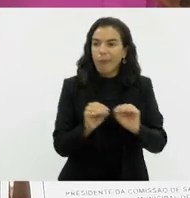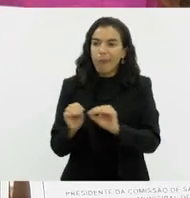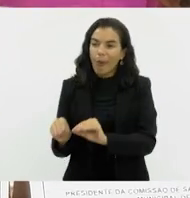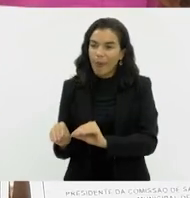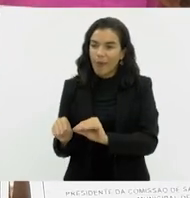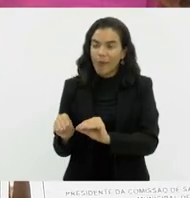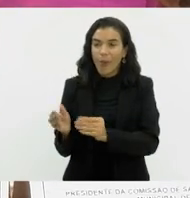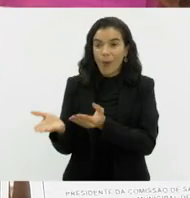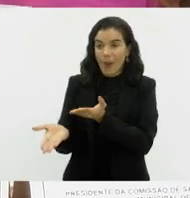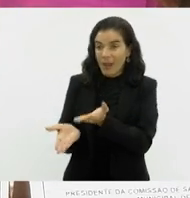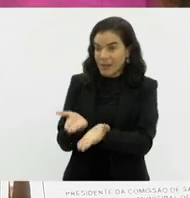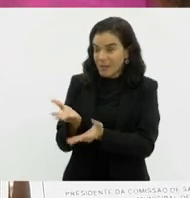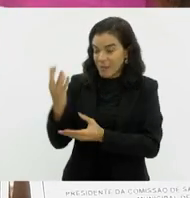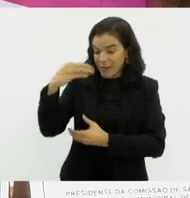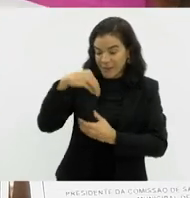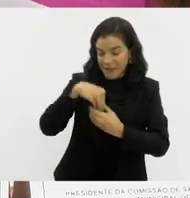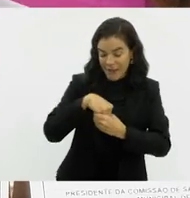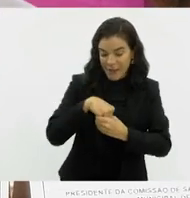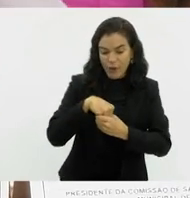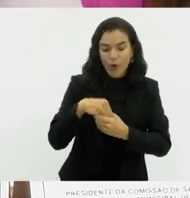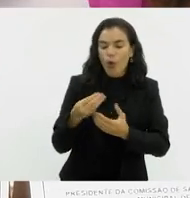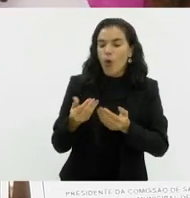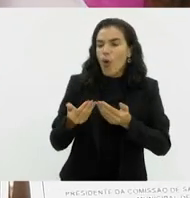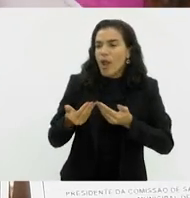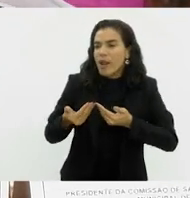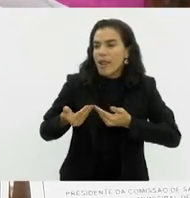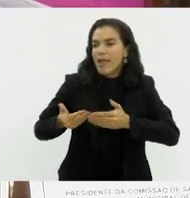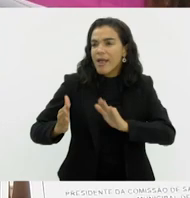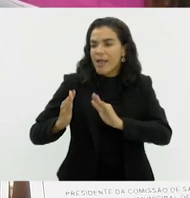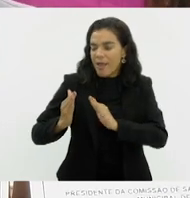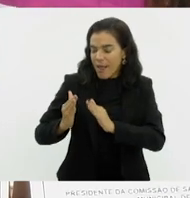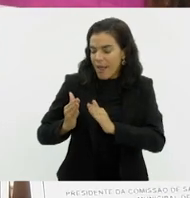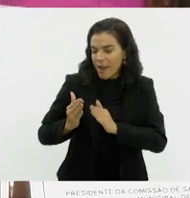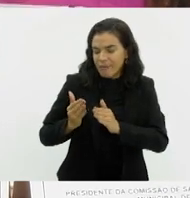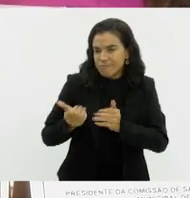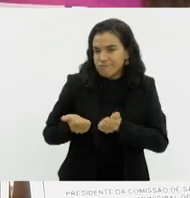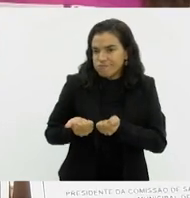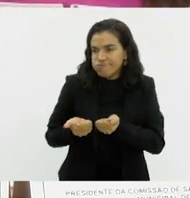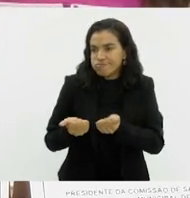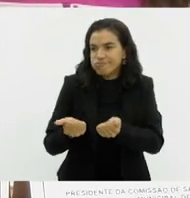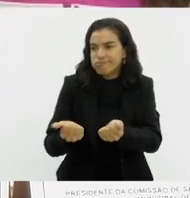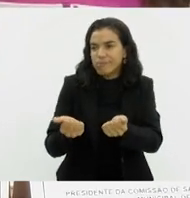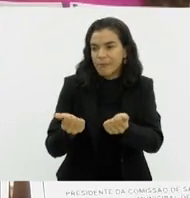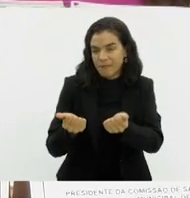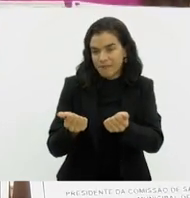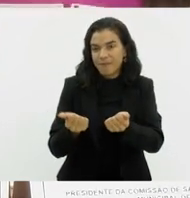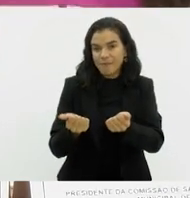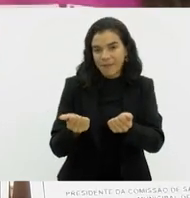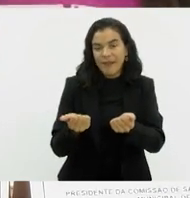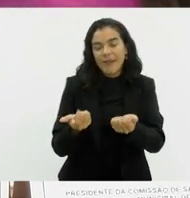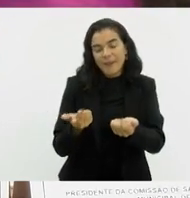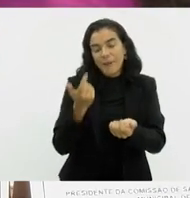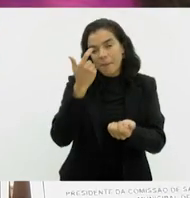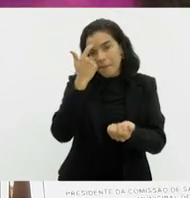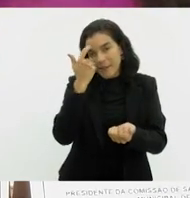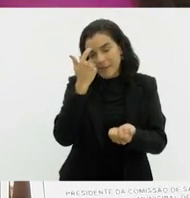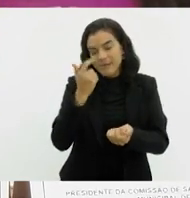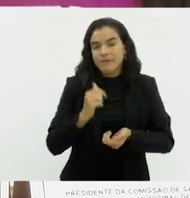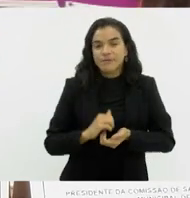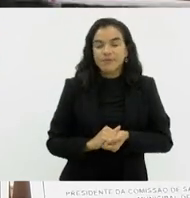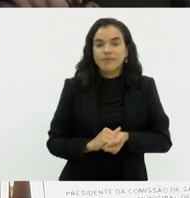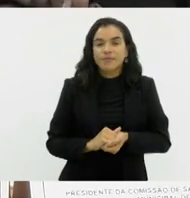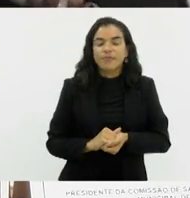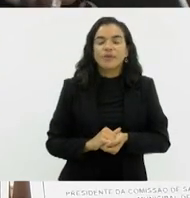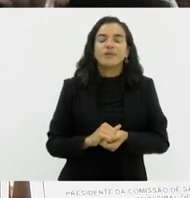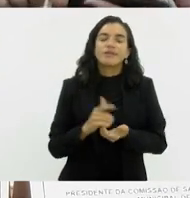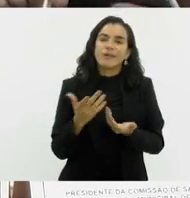fluxo de atendimento dentro da unidade, por onde ele entra, né, como ele vai ser internado. Isso tudo está, pensado aqui. Bom, em linhas